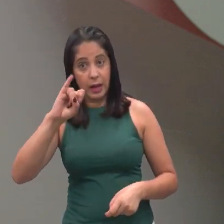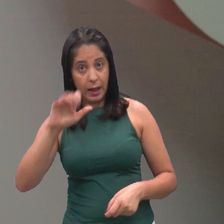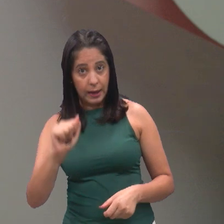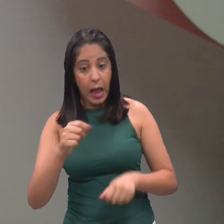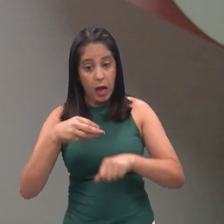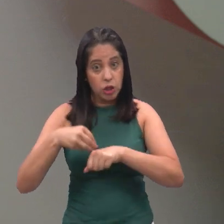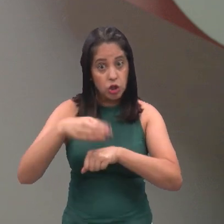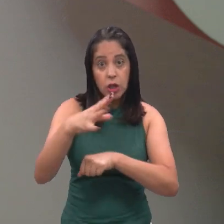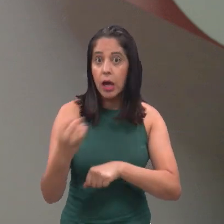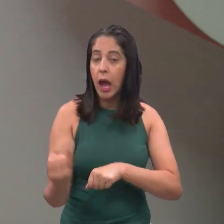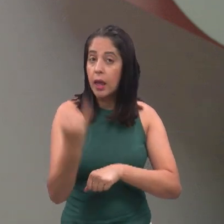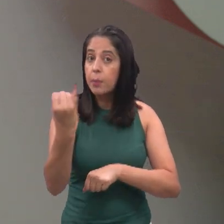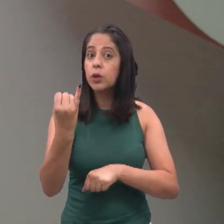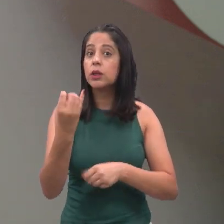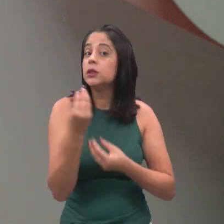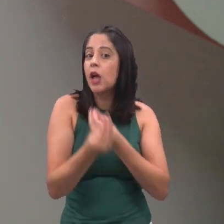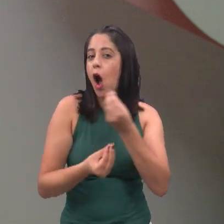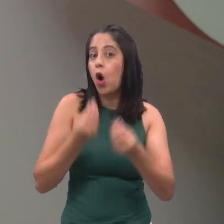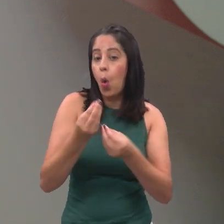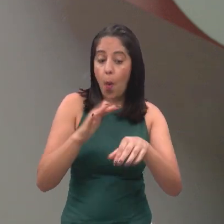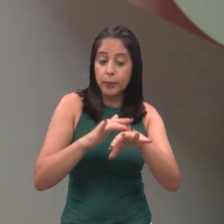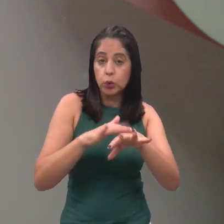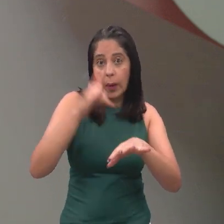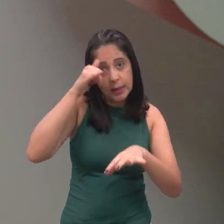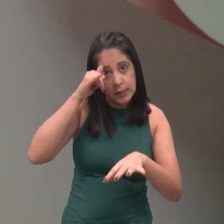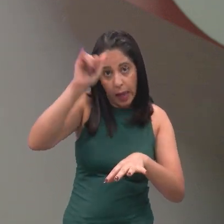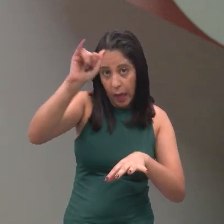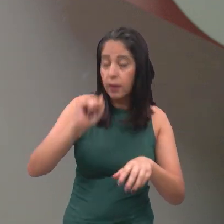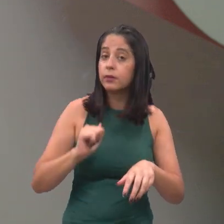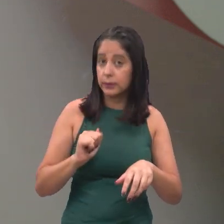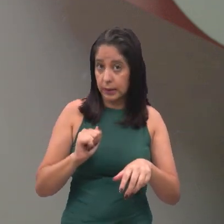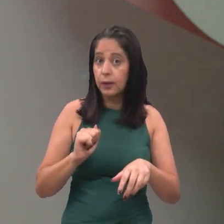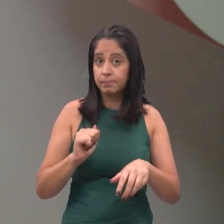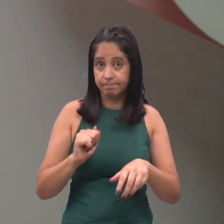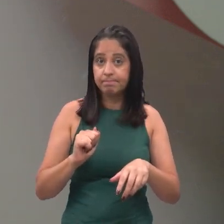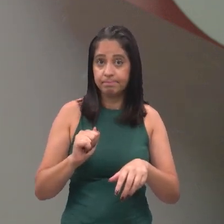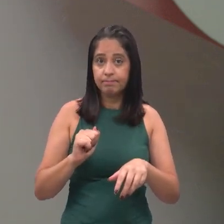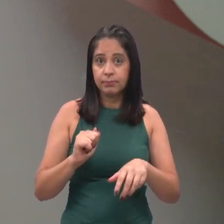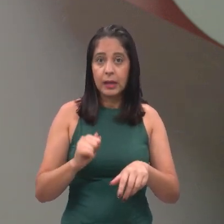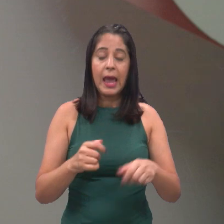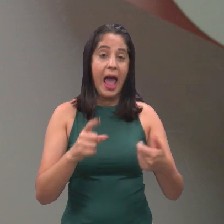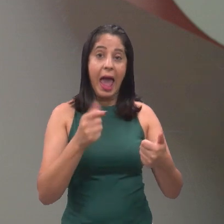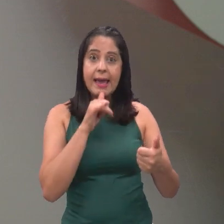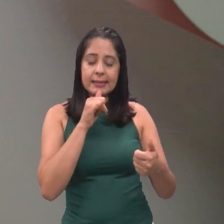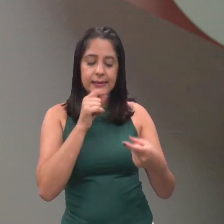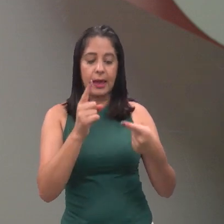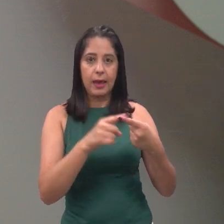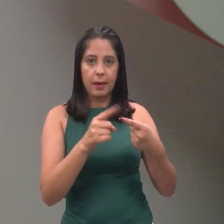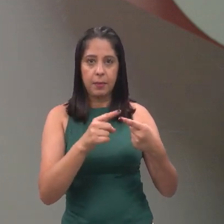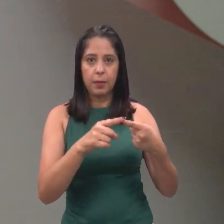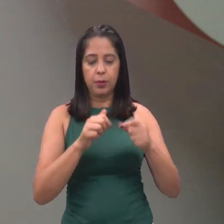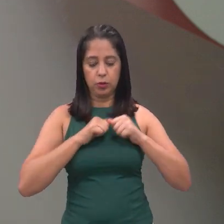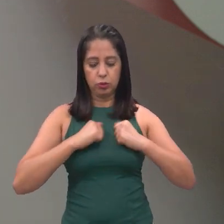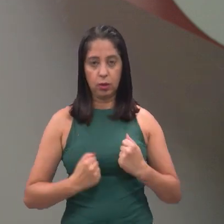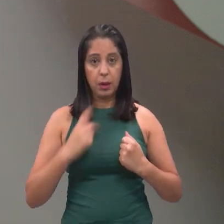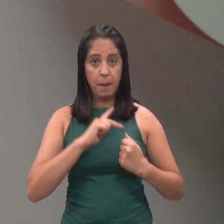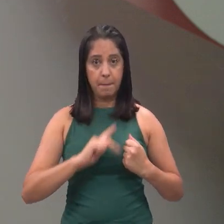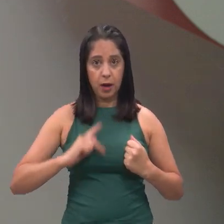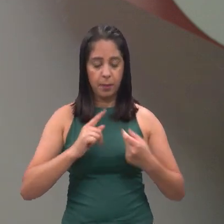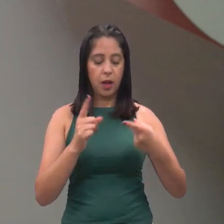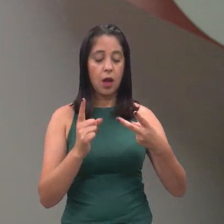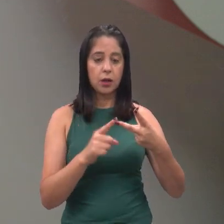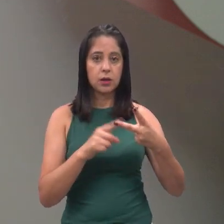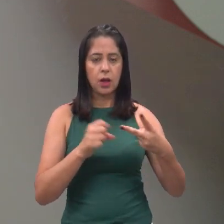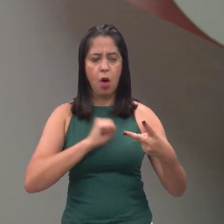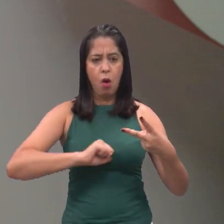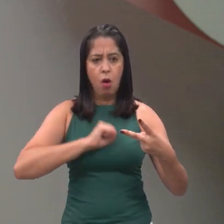importantes sobre como prevenir e tratar doenças infecciosas como a pneumonia e a coqueluche. No bloco anterior,